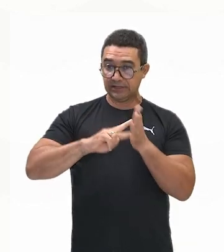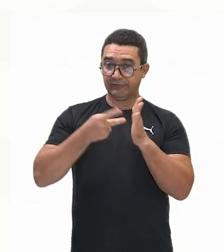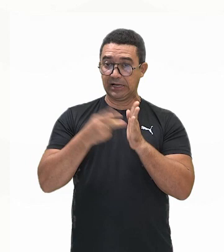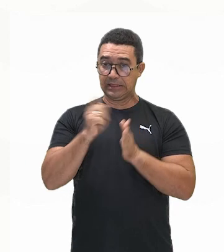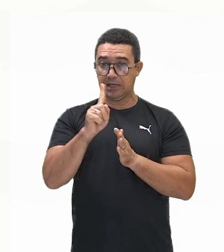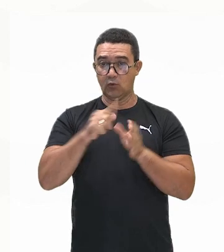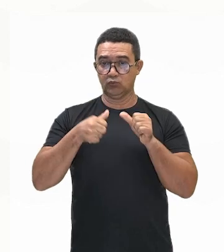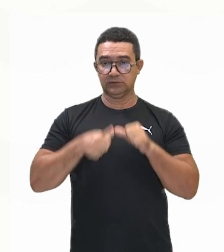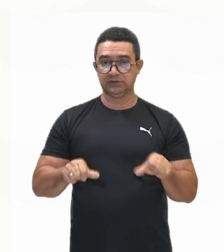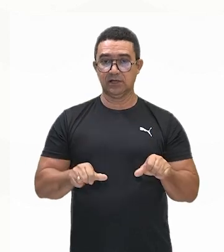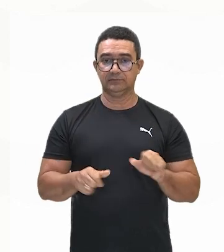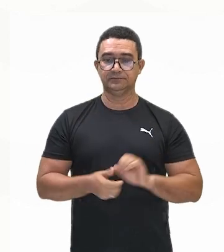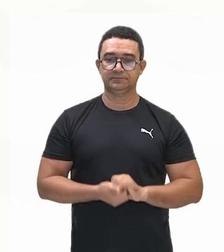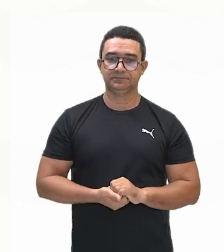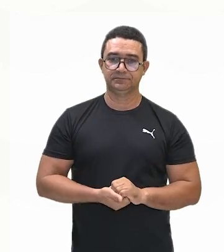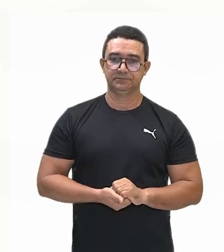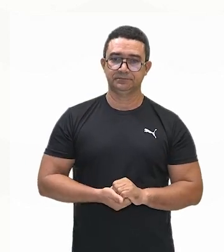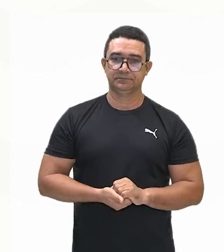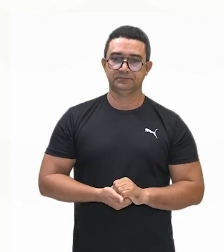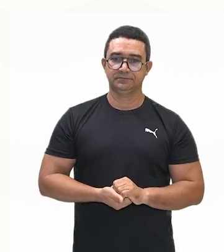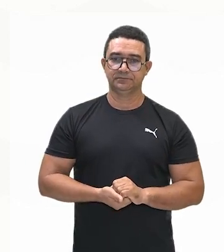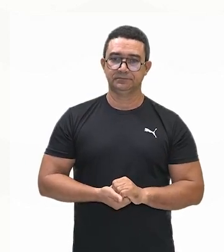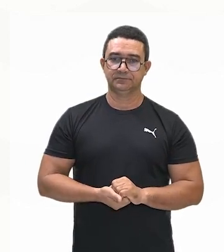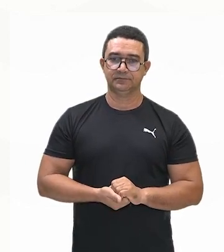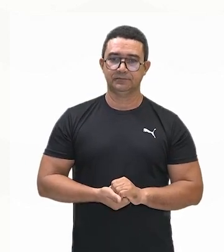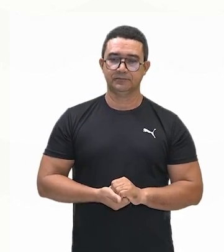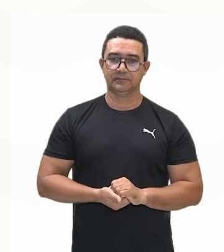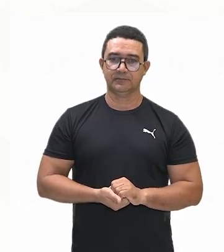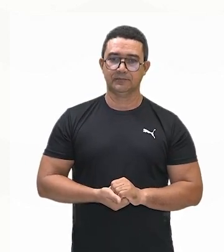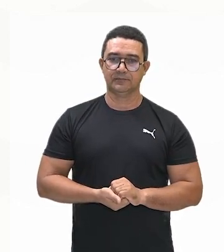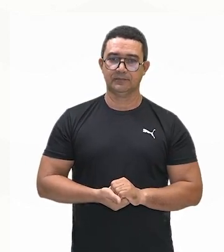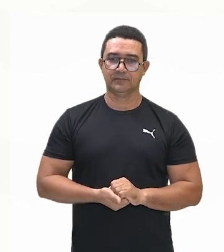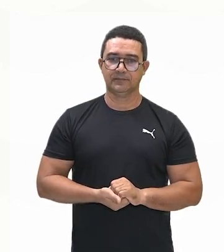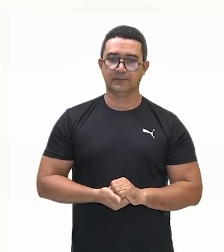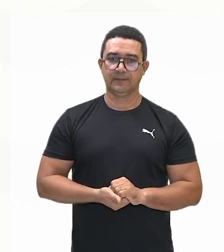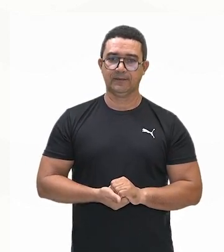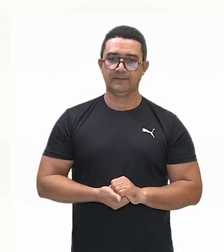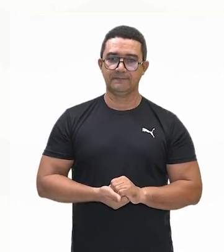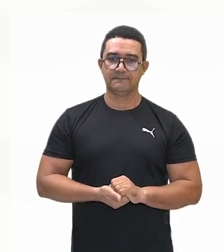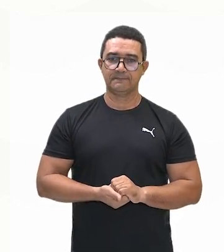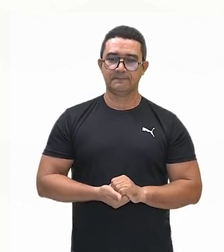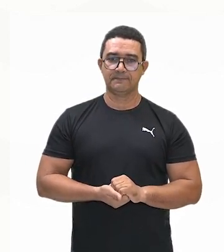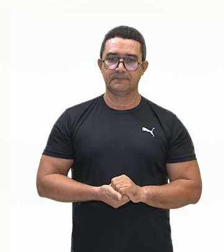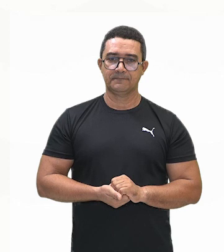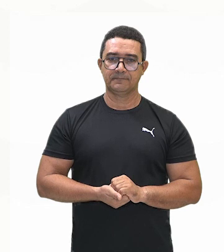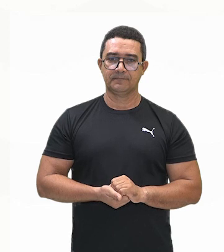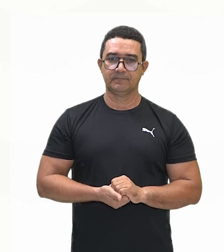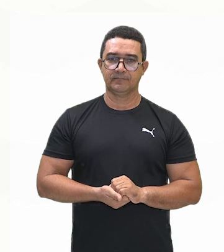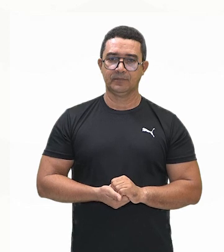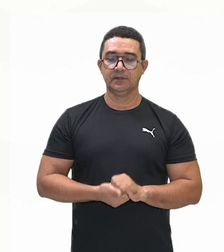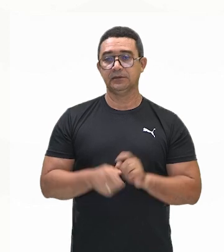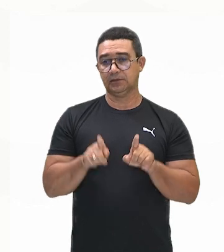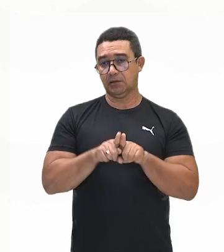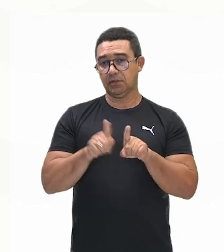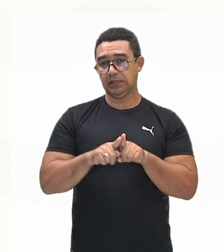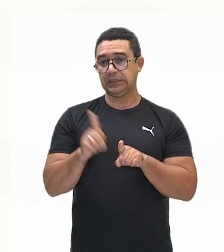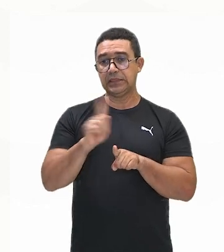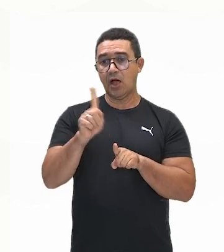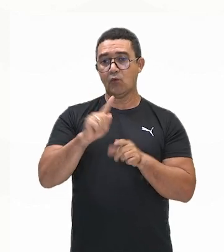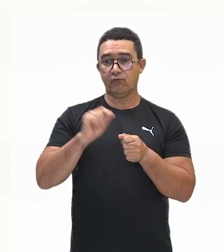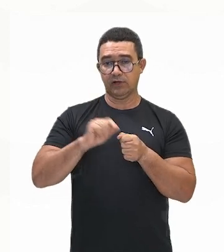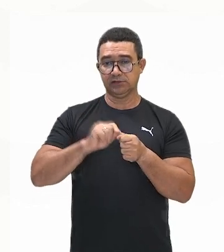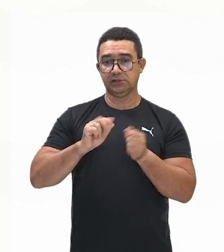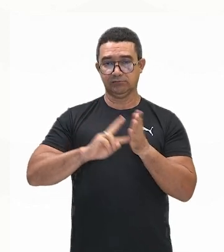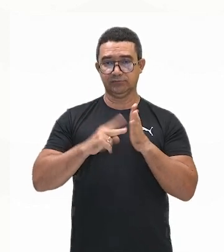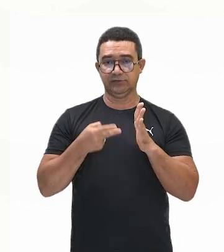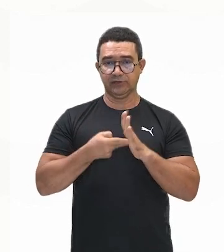apóstrofo. Did not, não é, não era, não está, não era nesse caso aqui, aliás, não fazia, né?